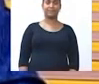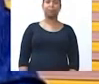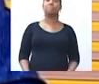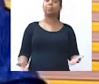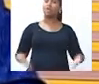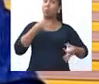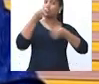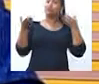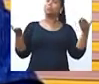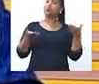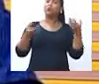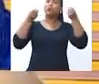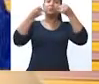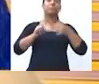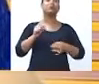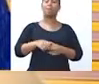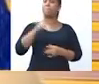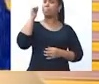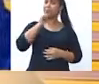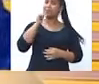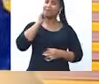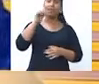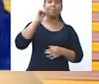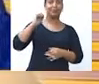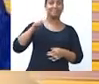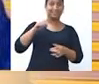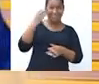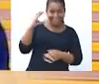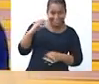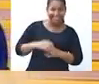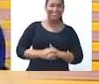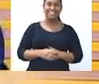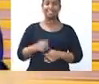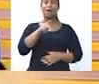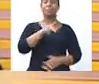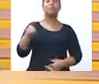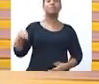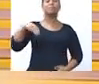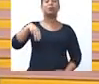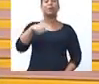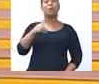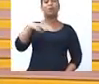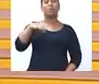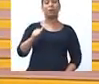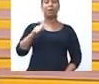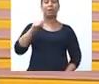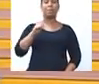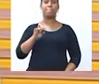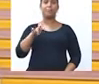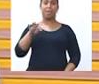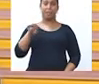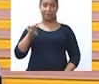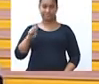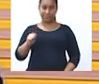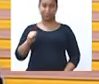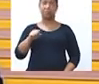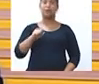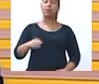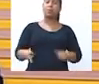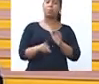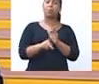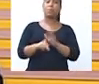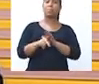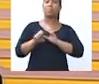E o ponto de vista de hoje, falando sobre mulheres na ciência, a professora Mônica Abrantes Galindo, lá do Departamento de